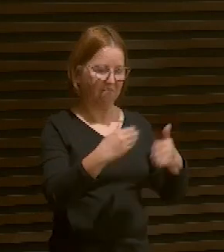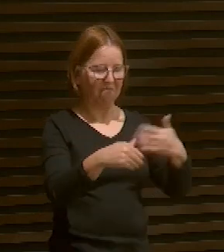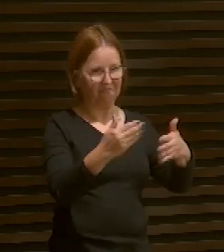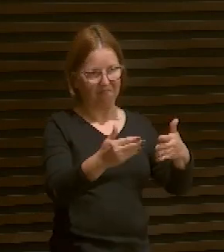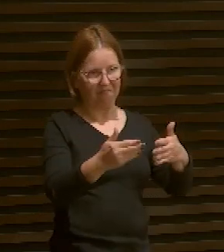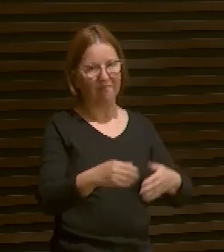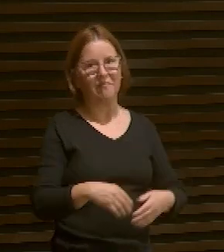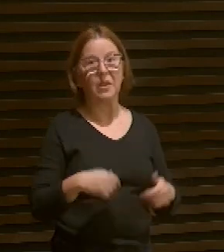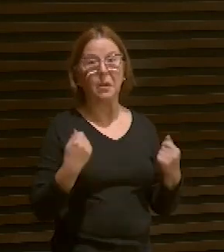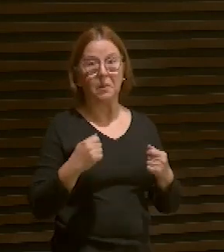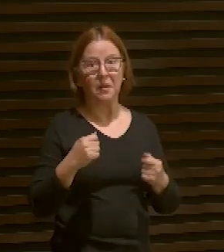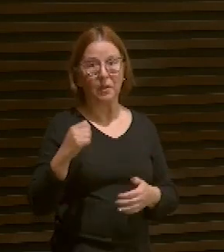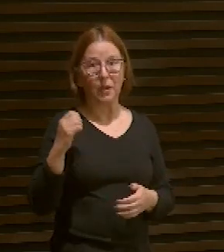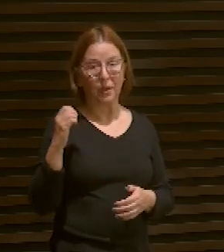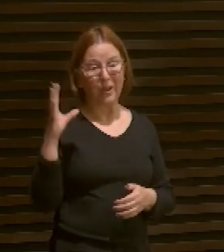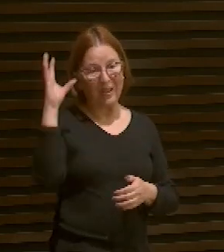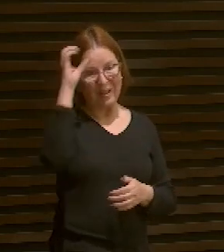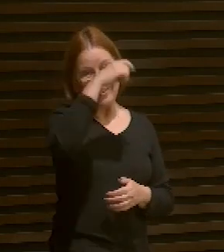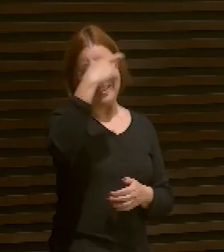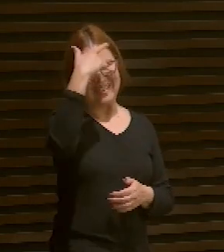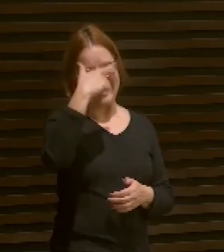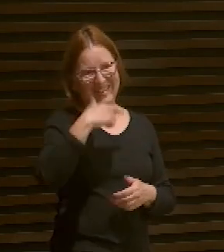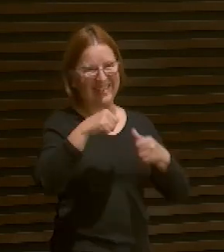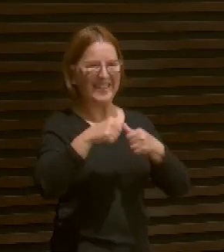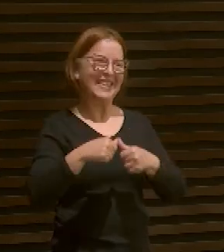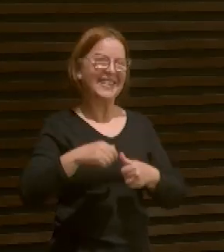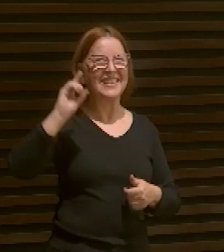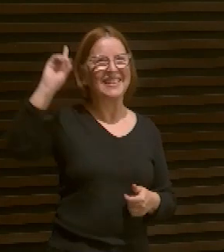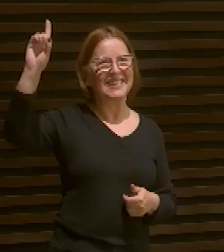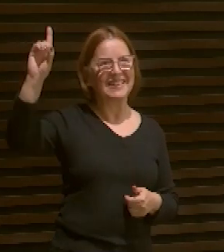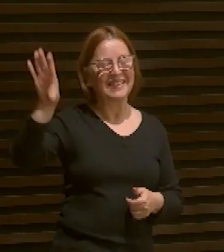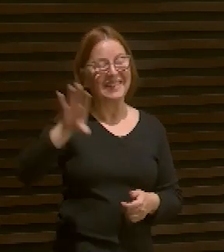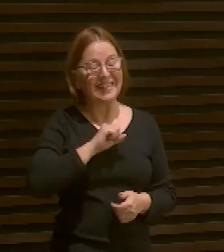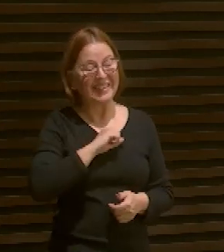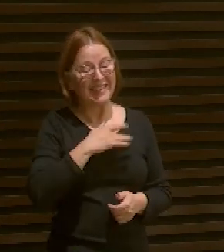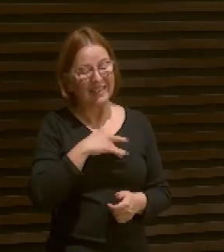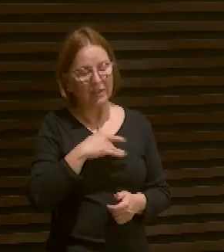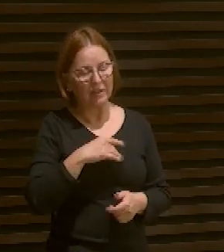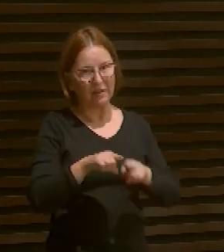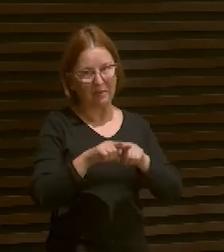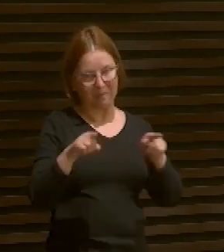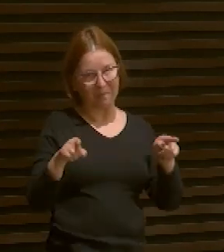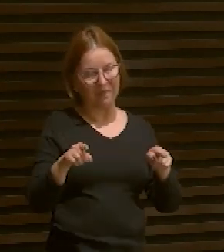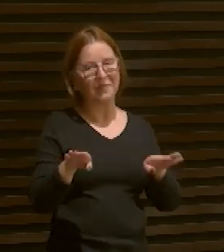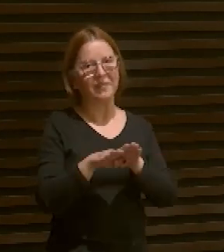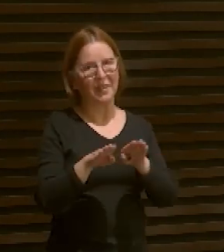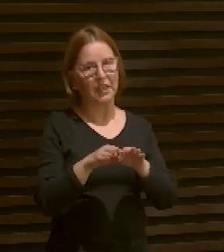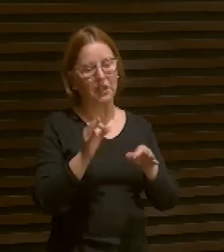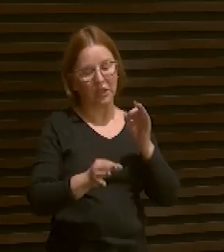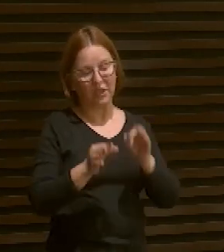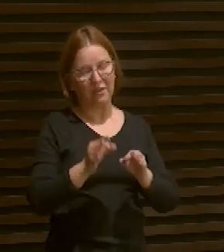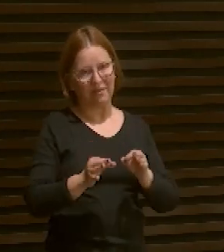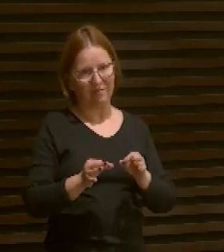Precisamos compreender o caráter desse Deus, que é amoroso, misericordioso, mas também é justo. E